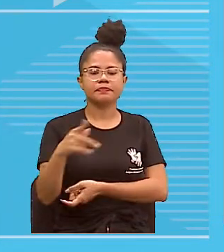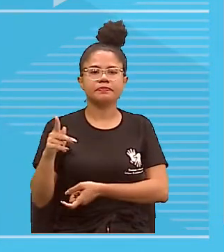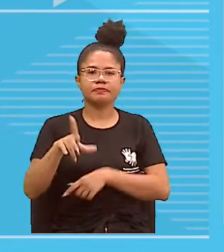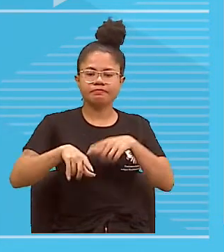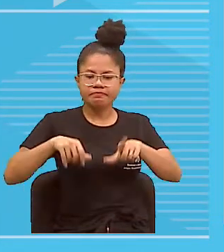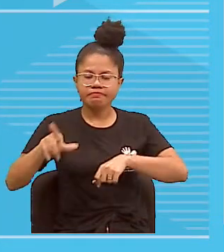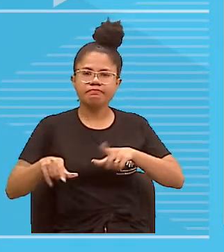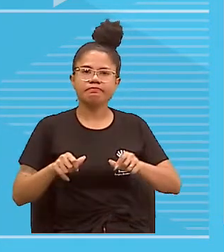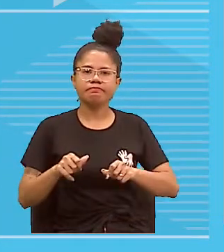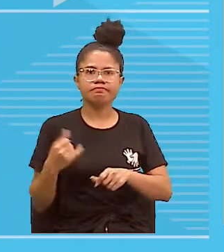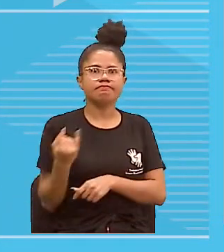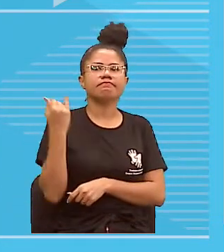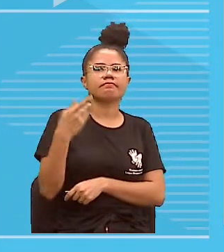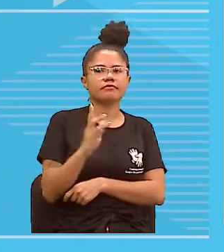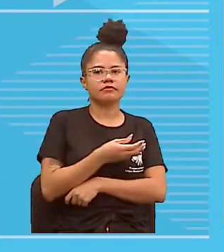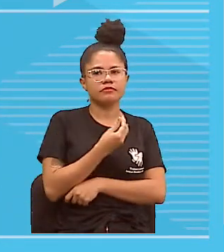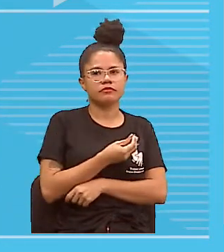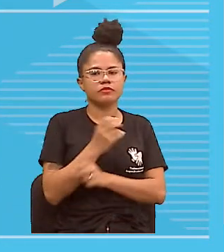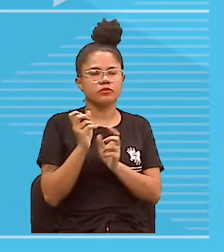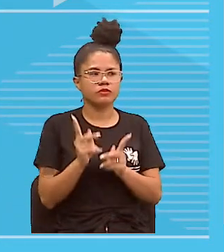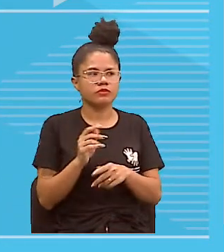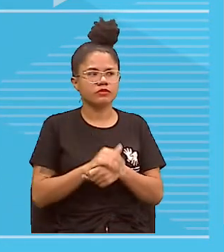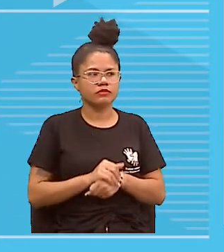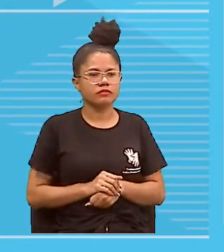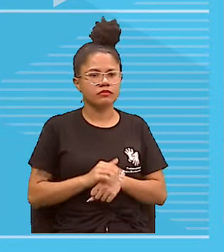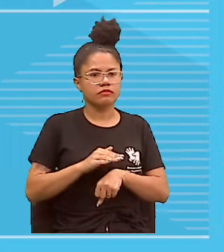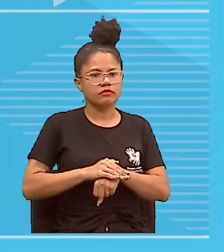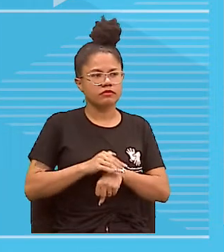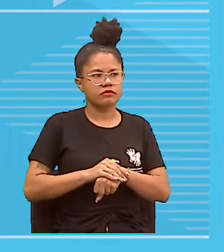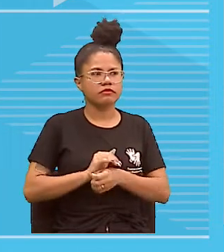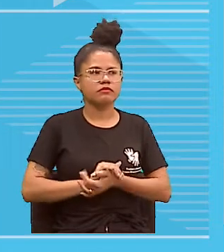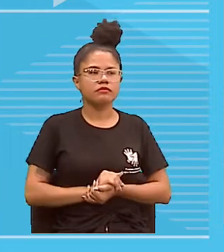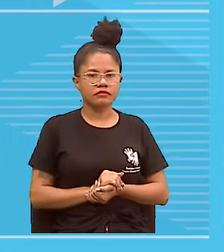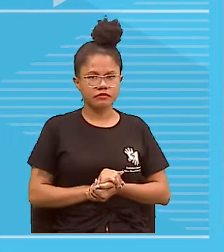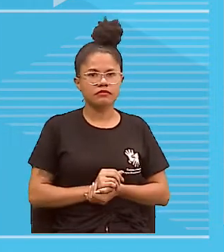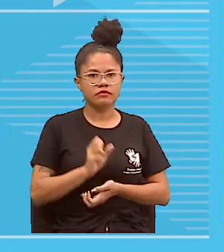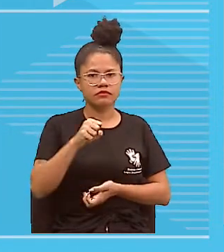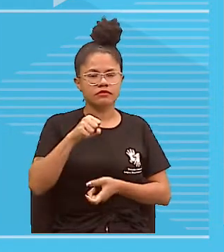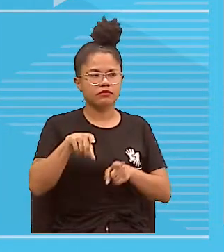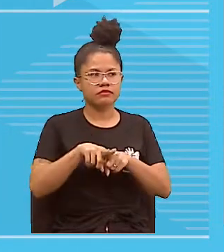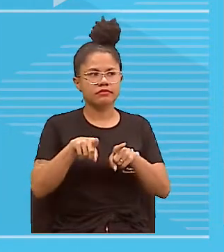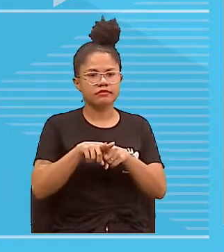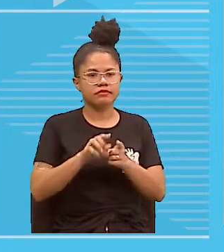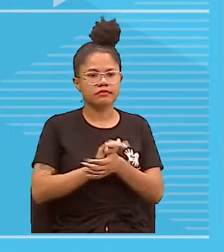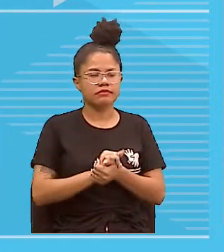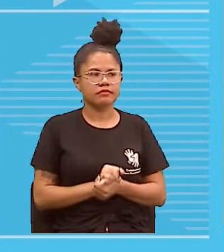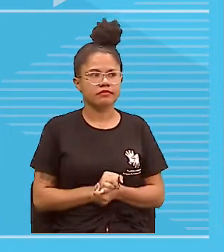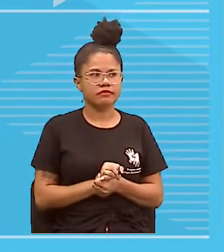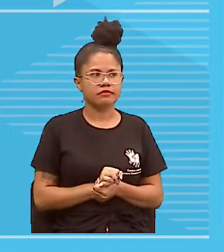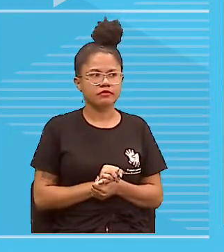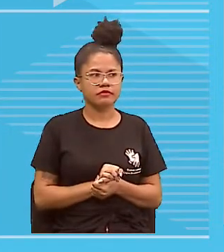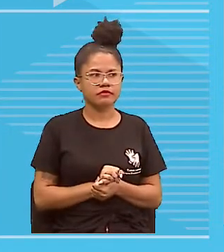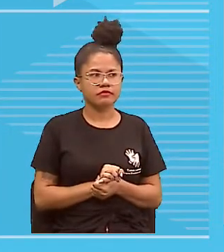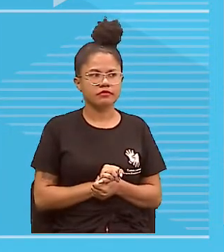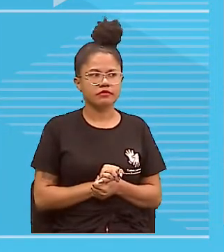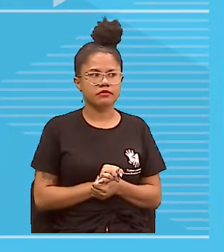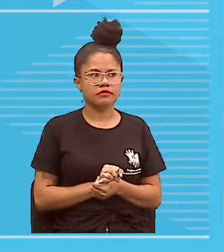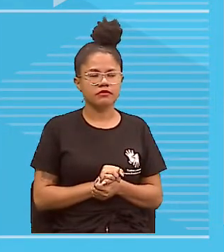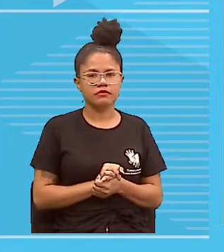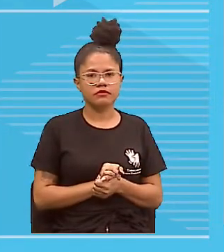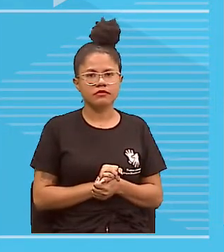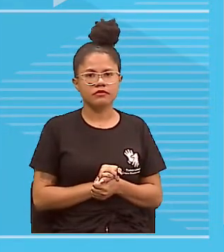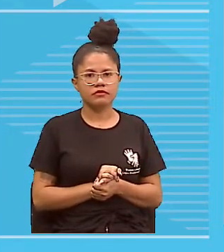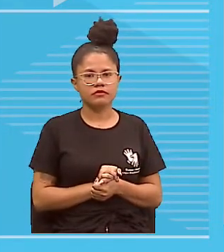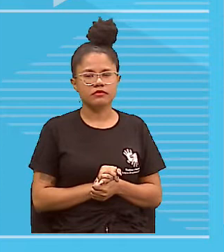minha vida. É autonomia nesse sentido, tá? Contribui também para o desenho do projeto de